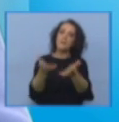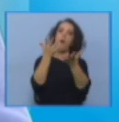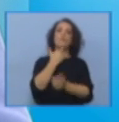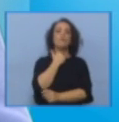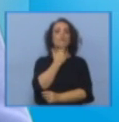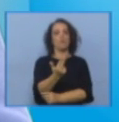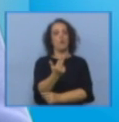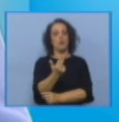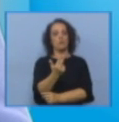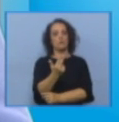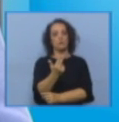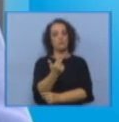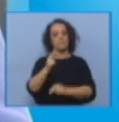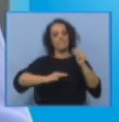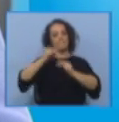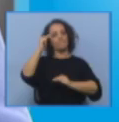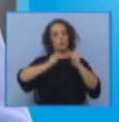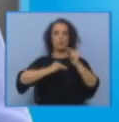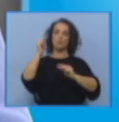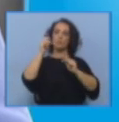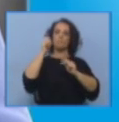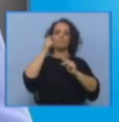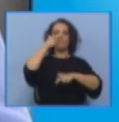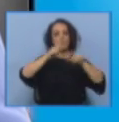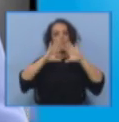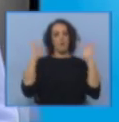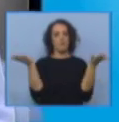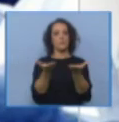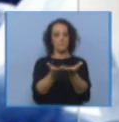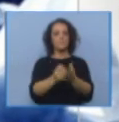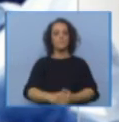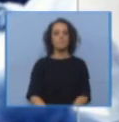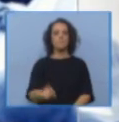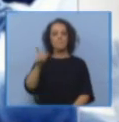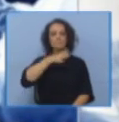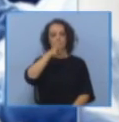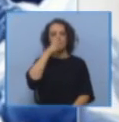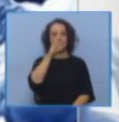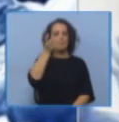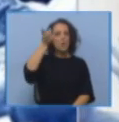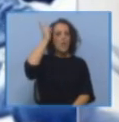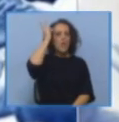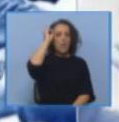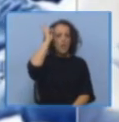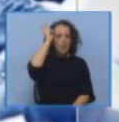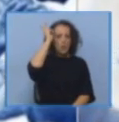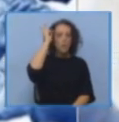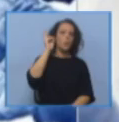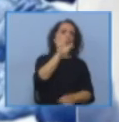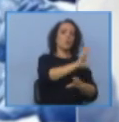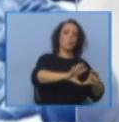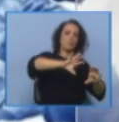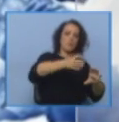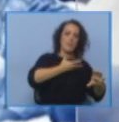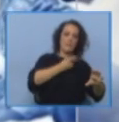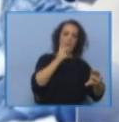voz na construção desta humanidade. Falou da experiência junto dos índios Sioux no Dakota